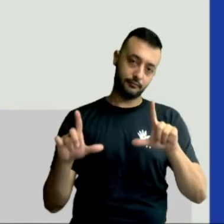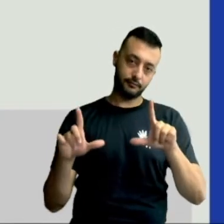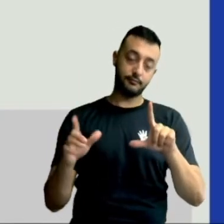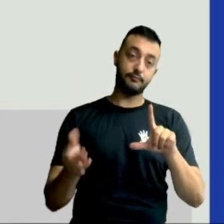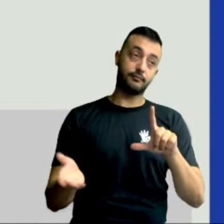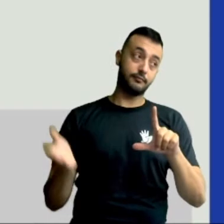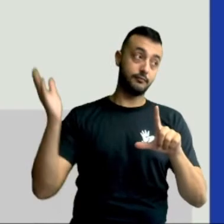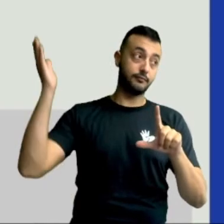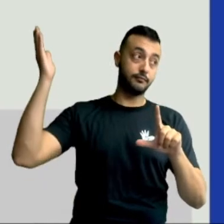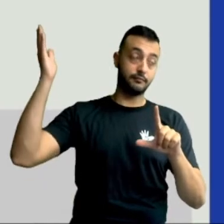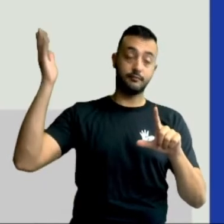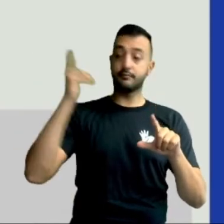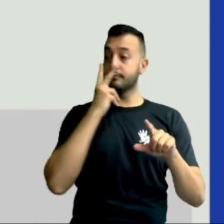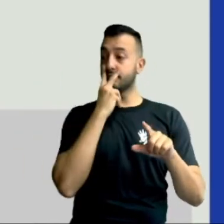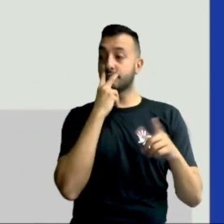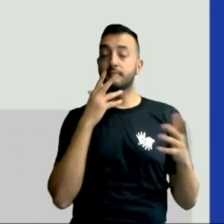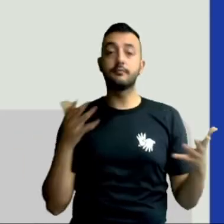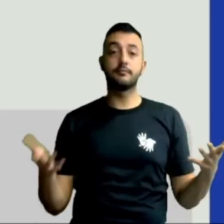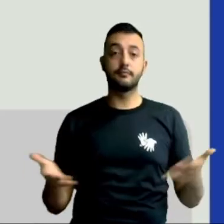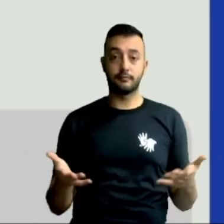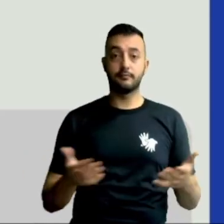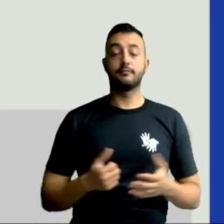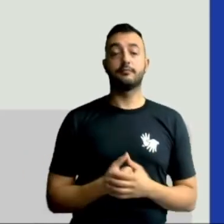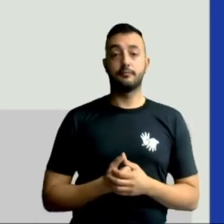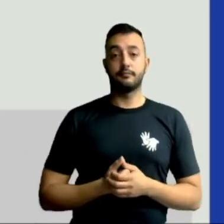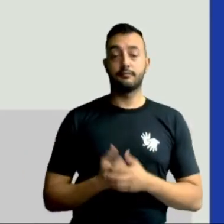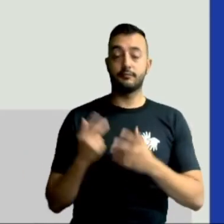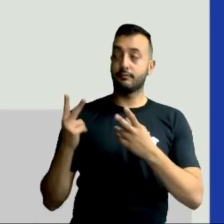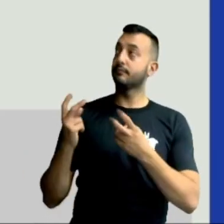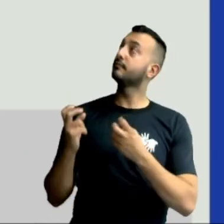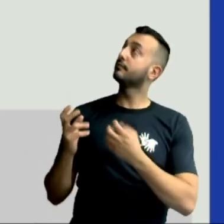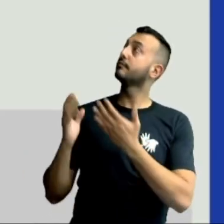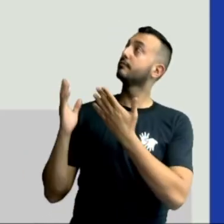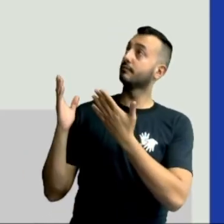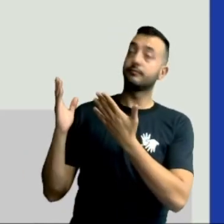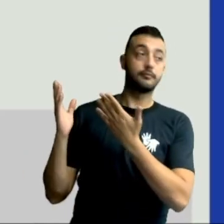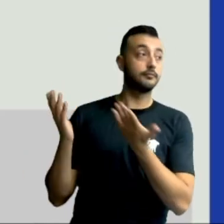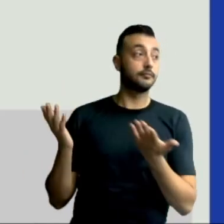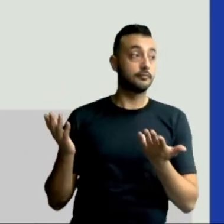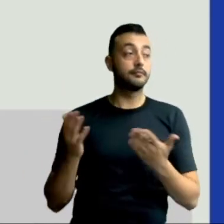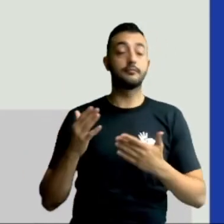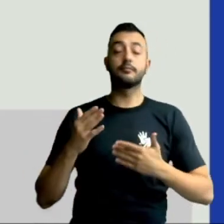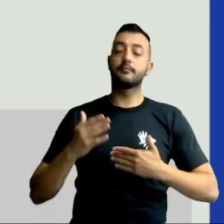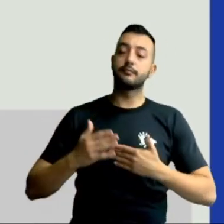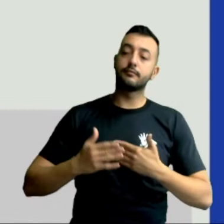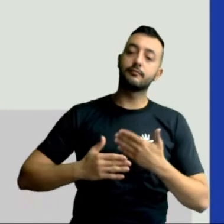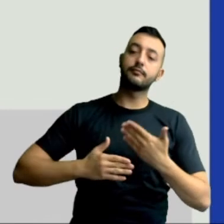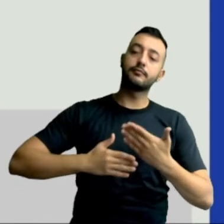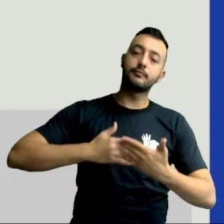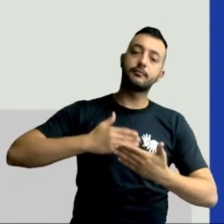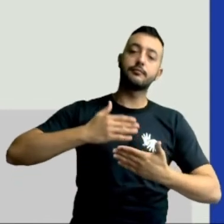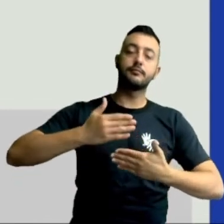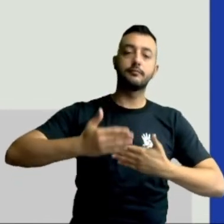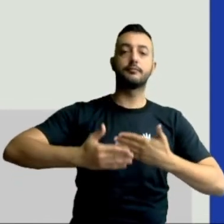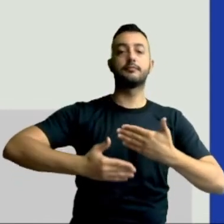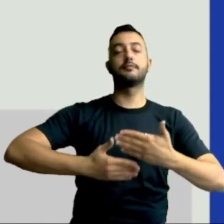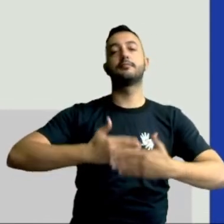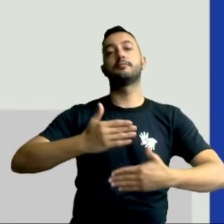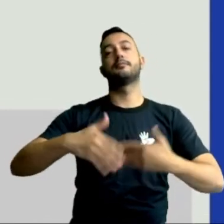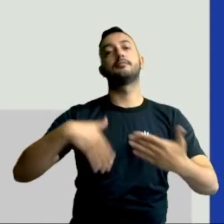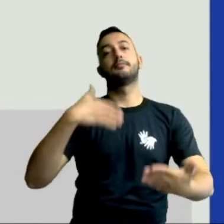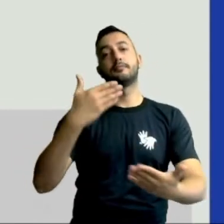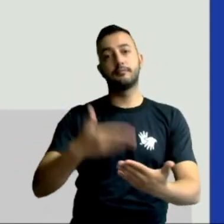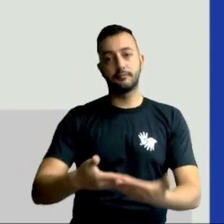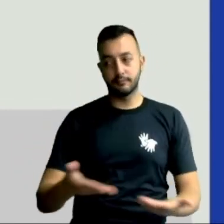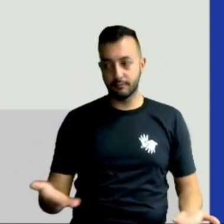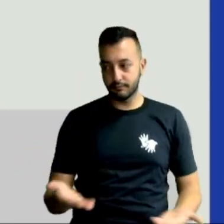de Santo Antão atualmente, né? Então percebam, gente, foi todo um processo para poder chegar até hoje.